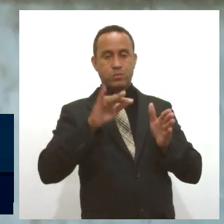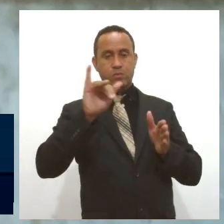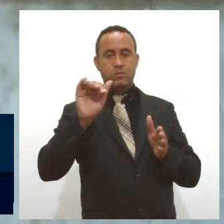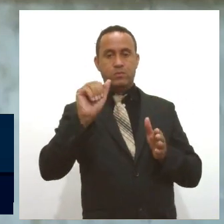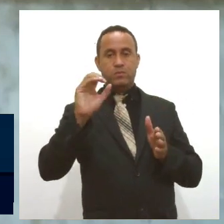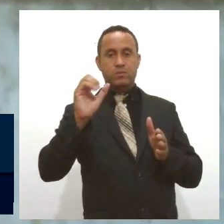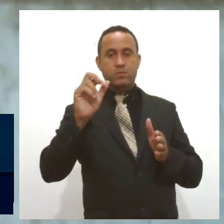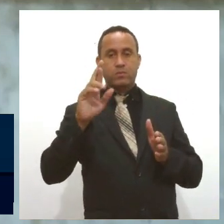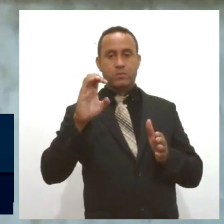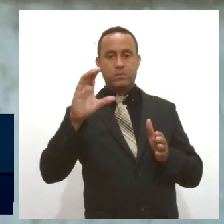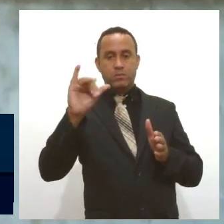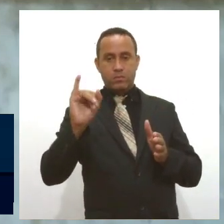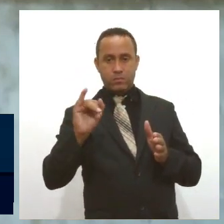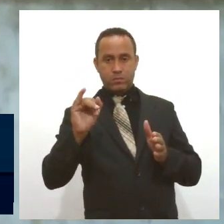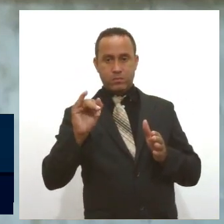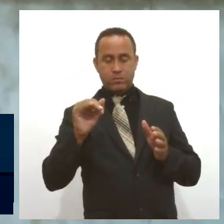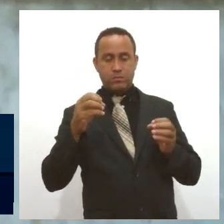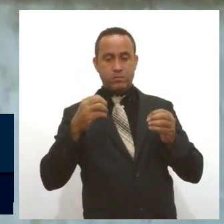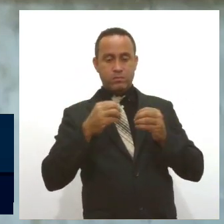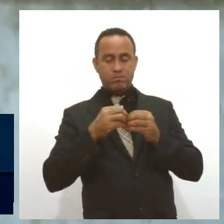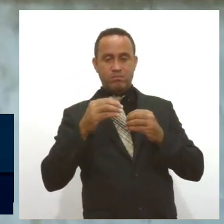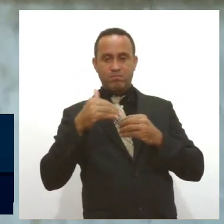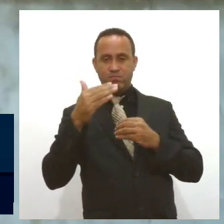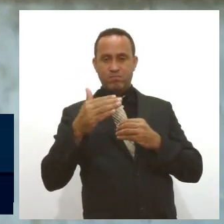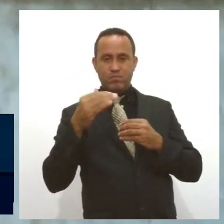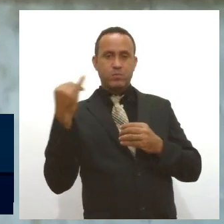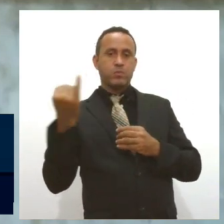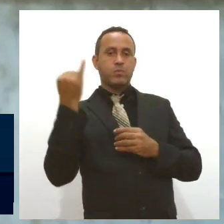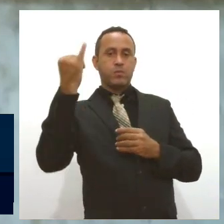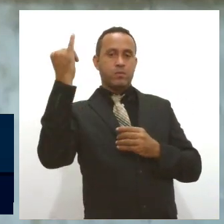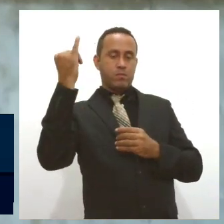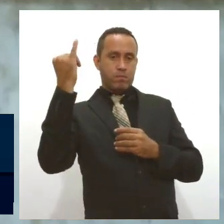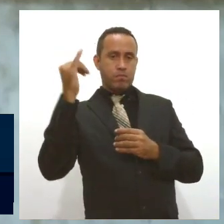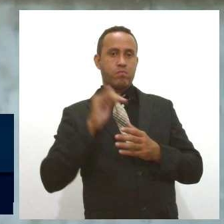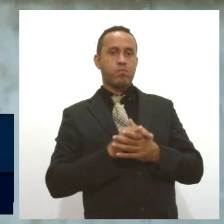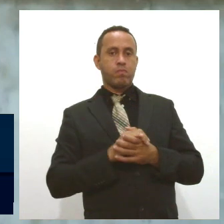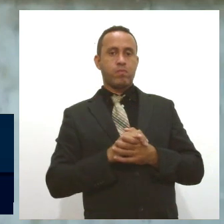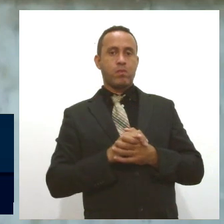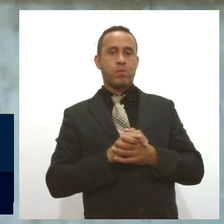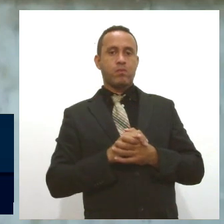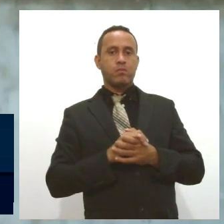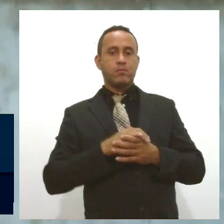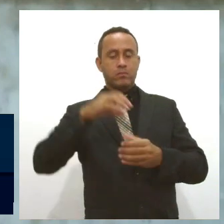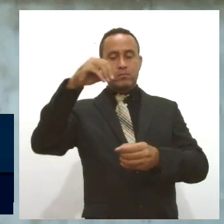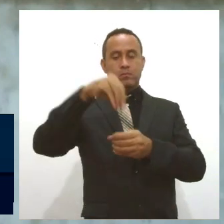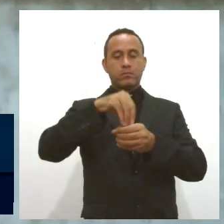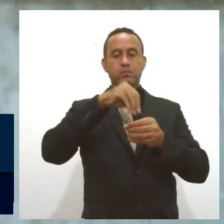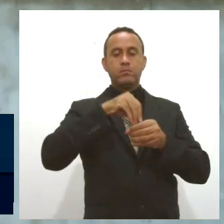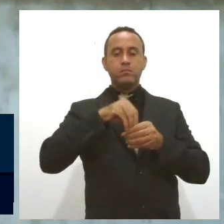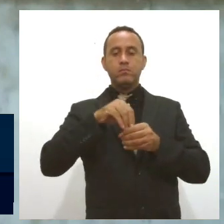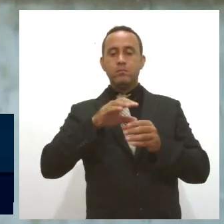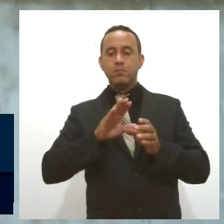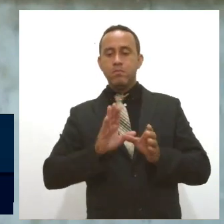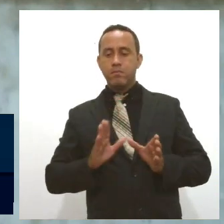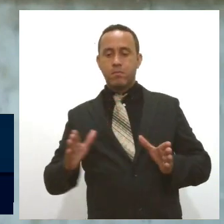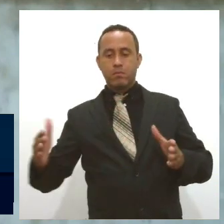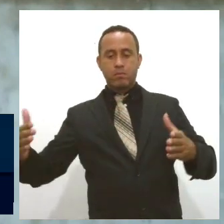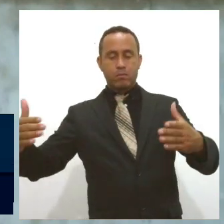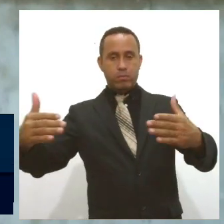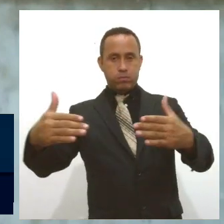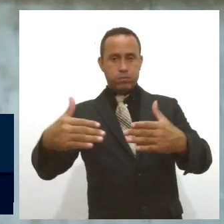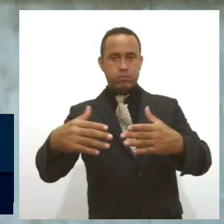um afluente do Rio Sergipe muito estratégico, muito importante, é tanto que está instalado na sua bacia